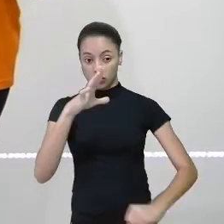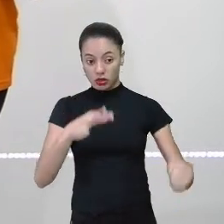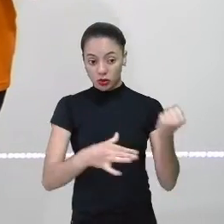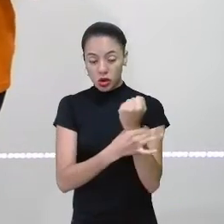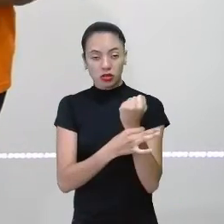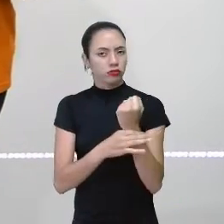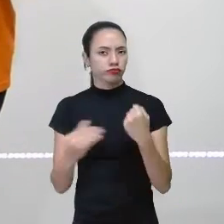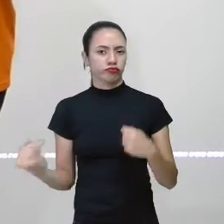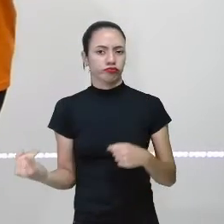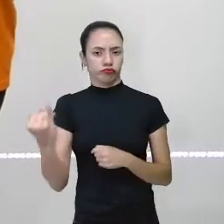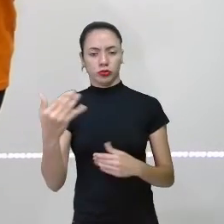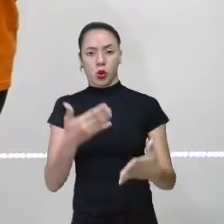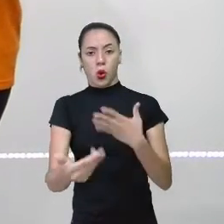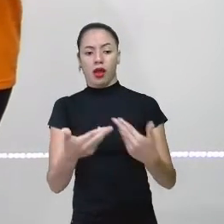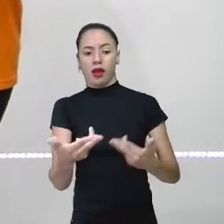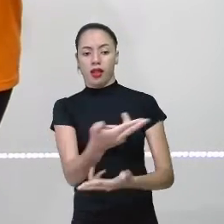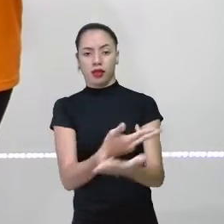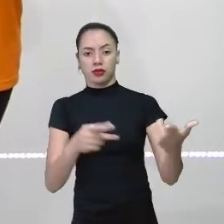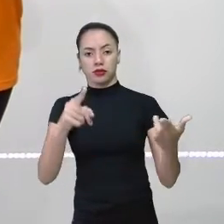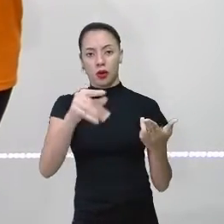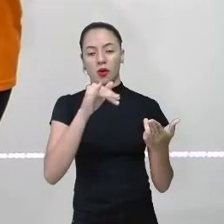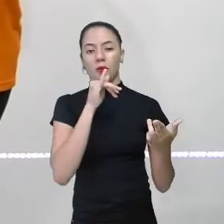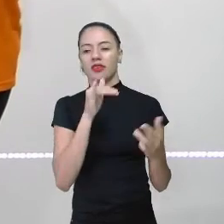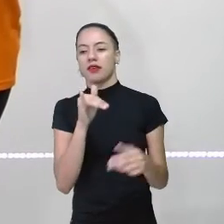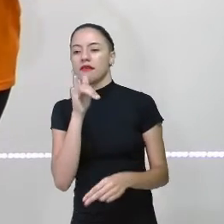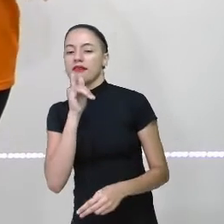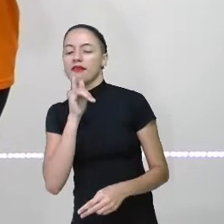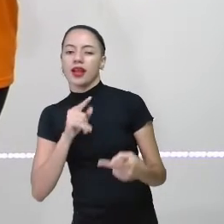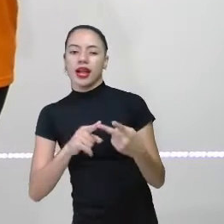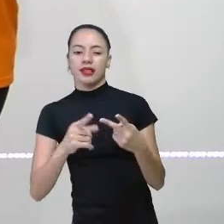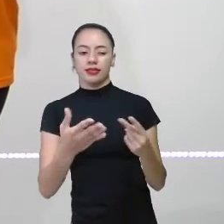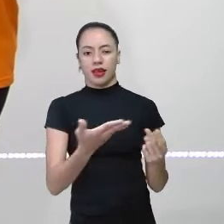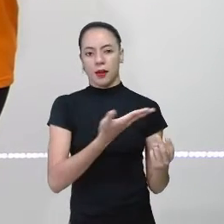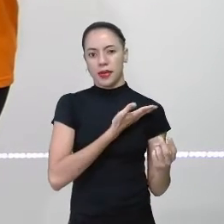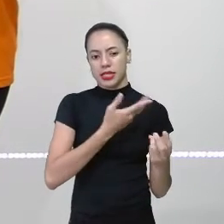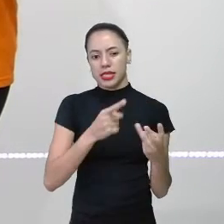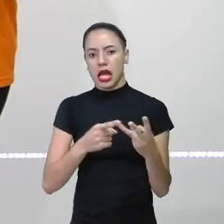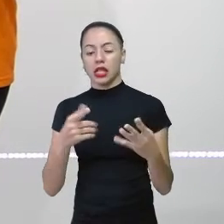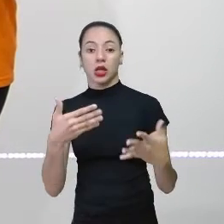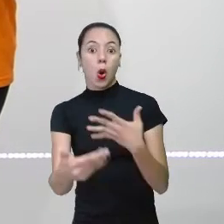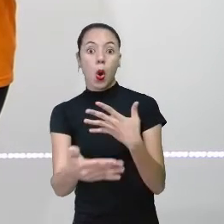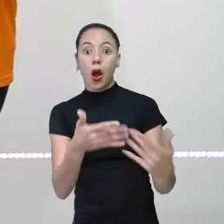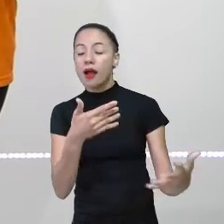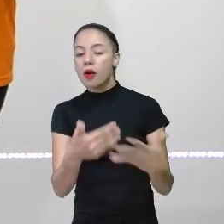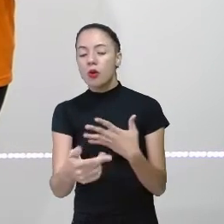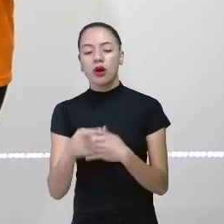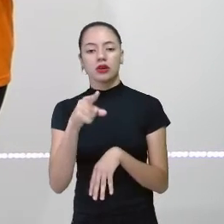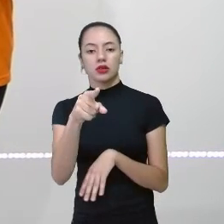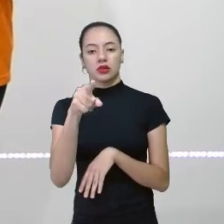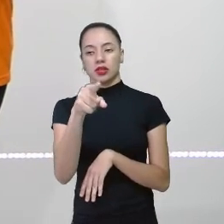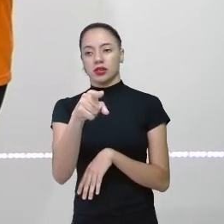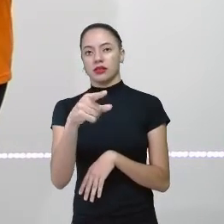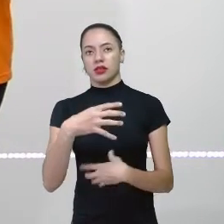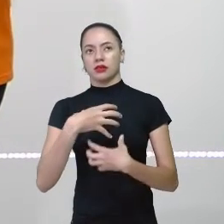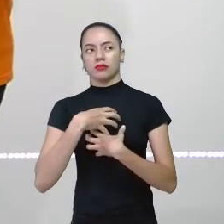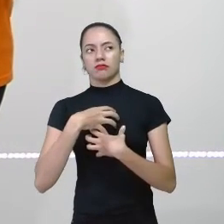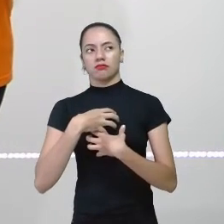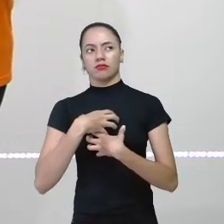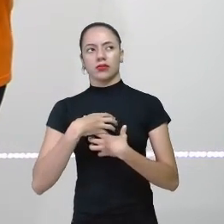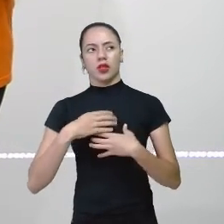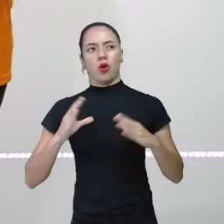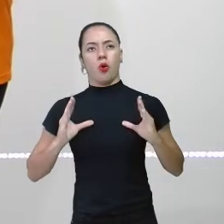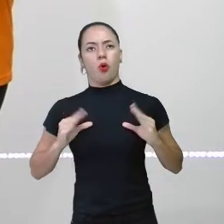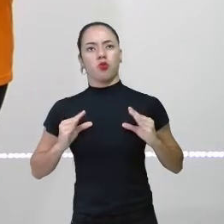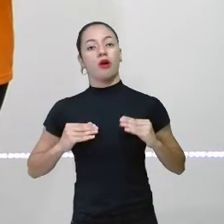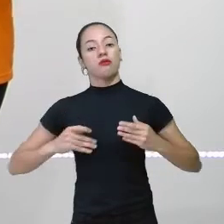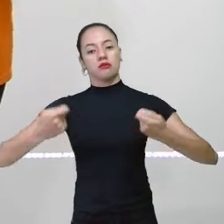relação que você está, não apenas de namoro, um ficantezinho, uma amizade, não deveria você não se sentir confortável.